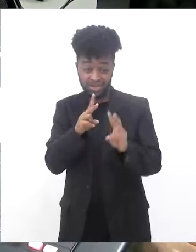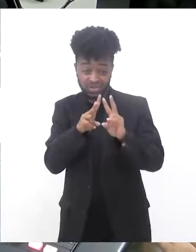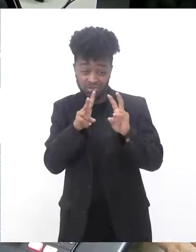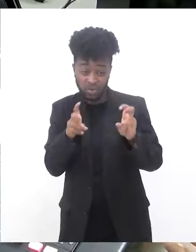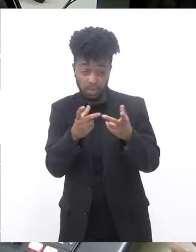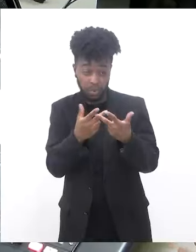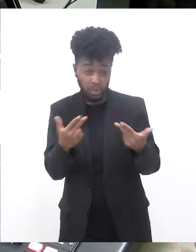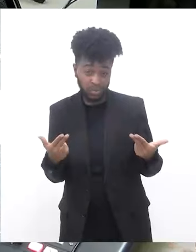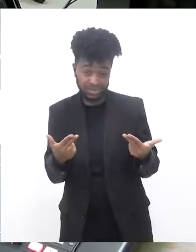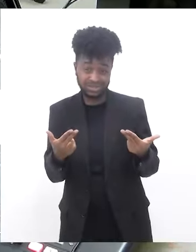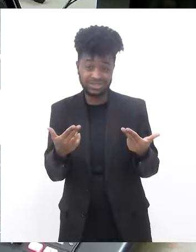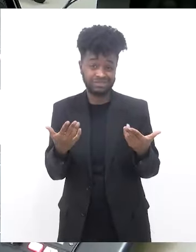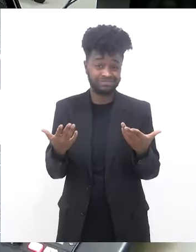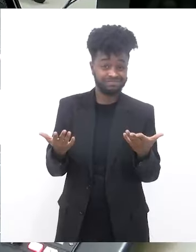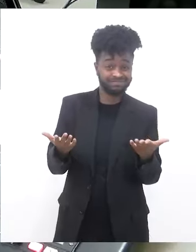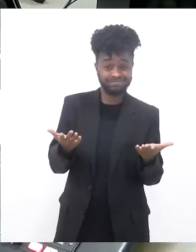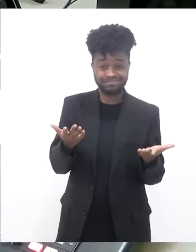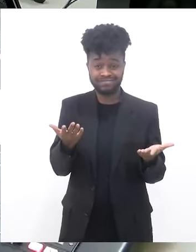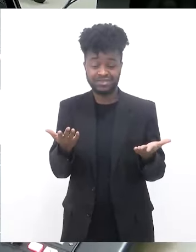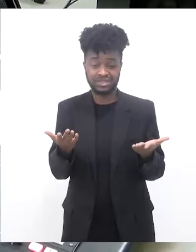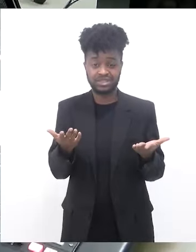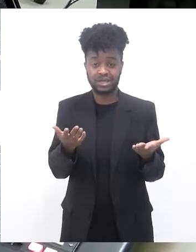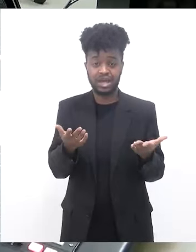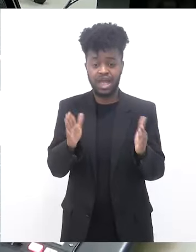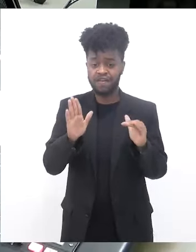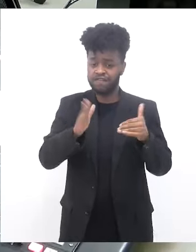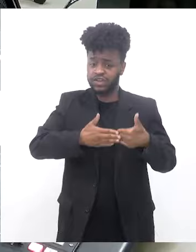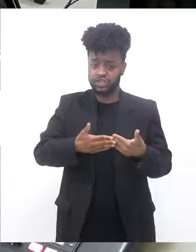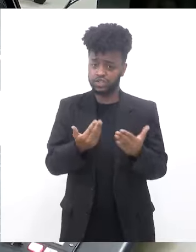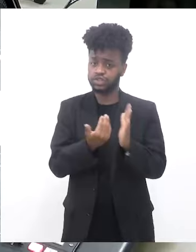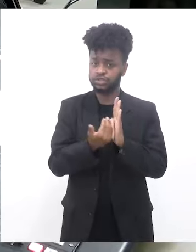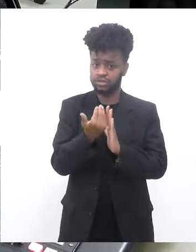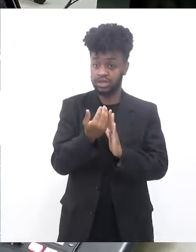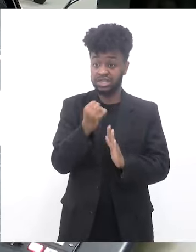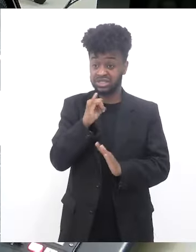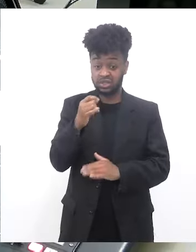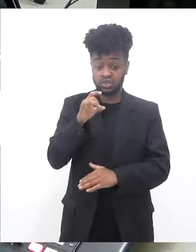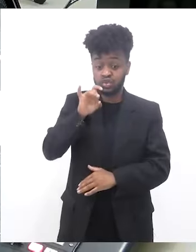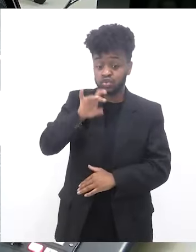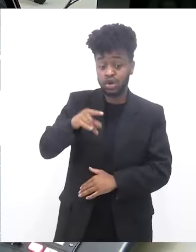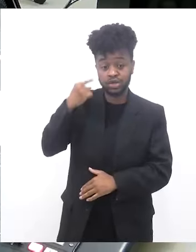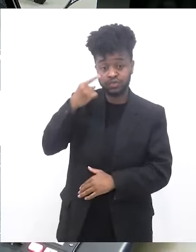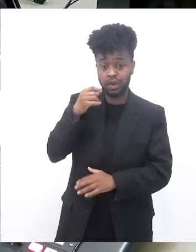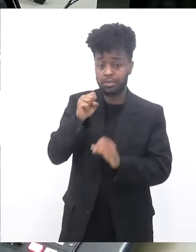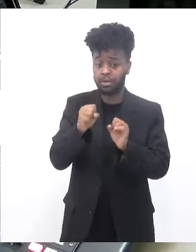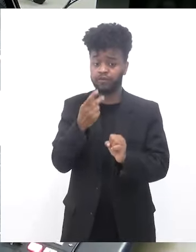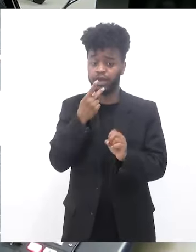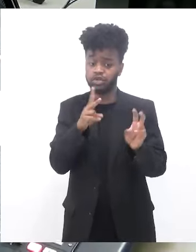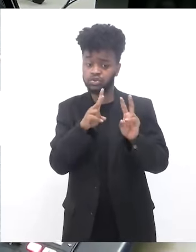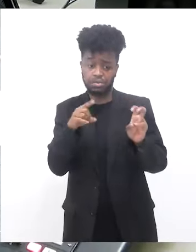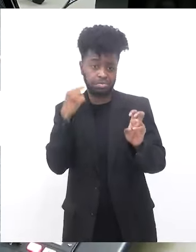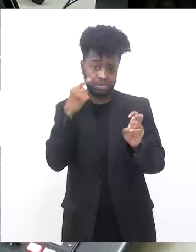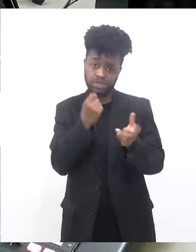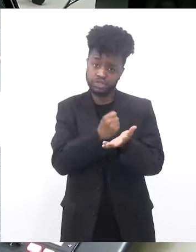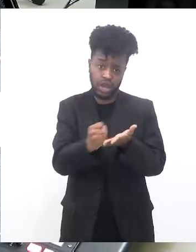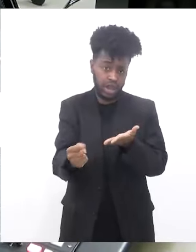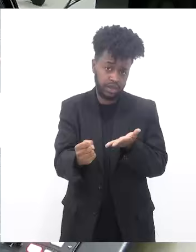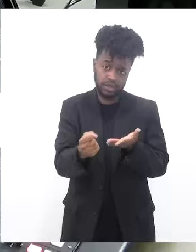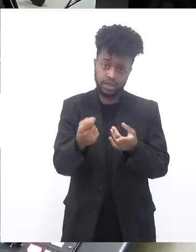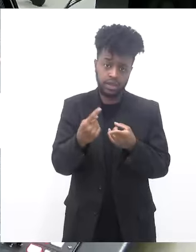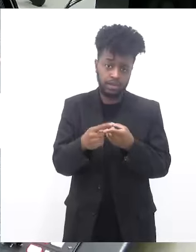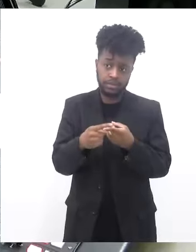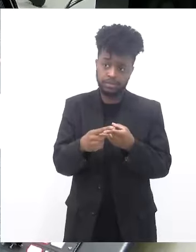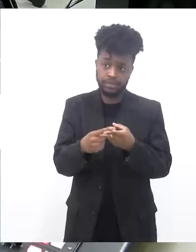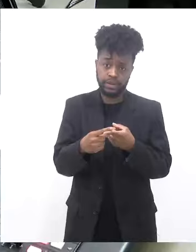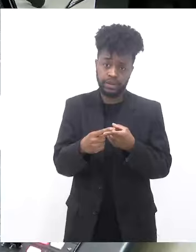melhor exemplo. Sobre um tema é restritivo demais. Se só advogados puderem falar sobre atuações de advogado, não estão ferrados. Porque